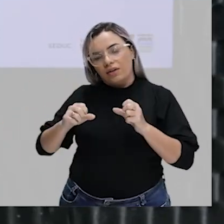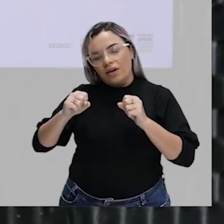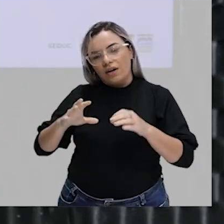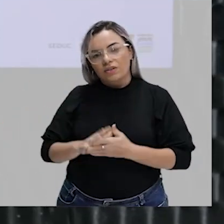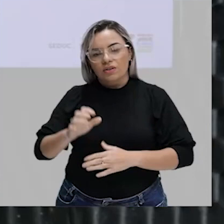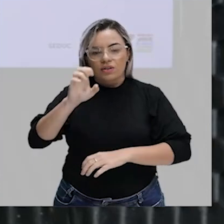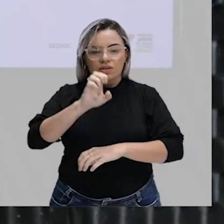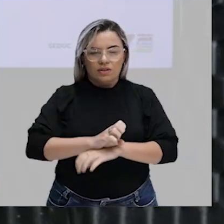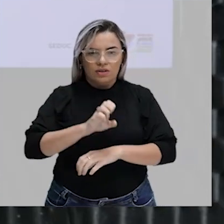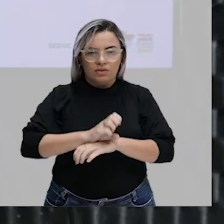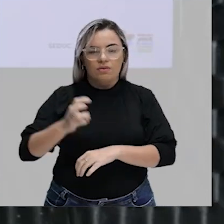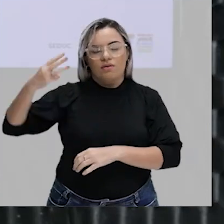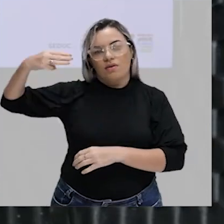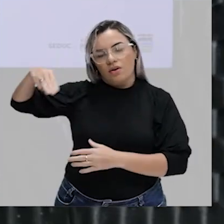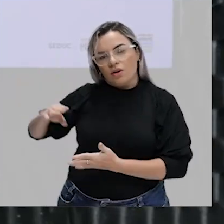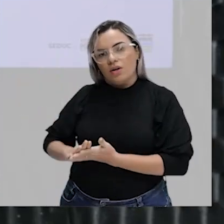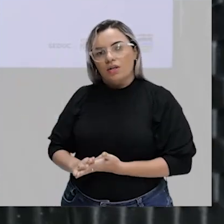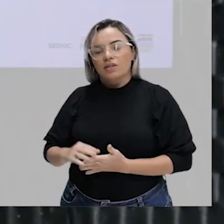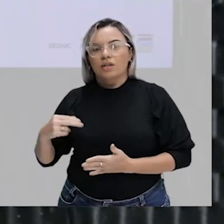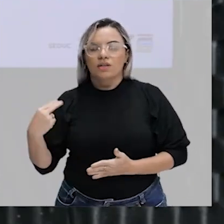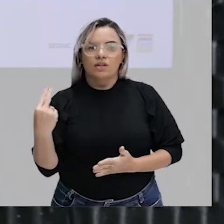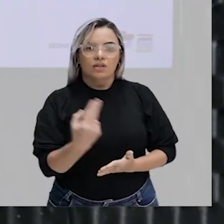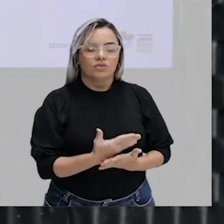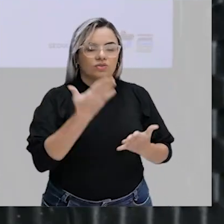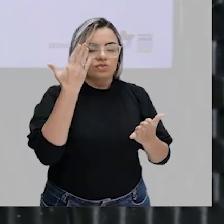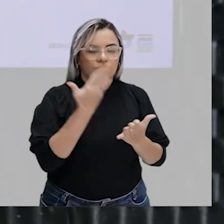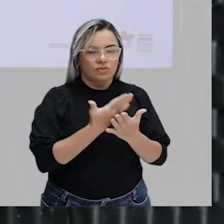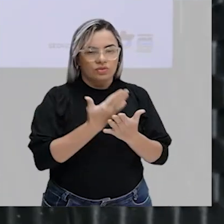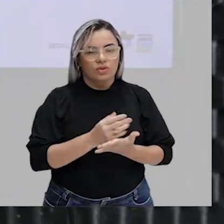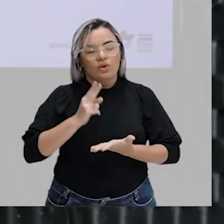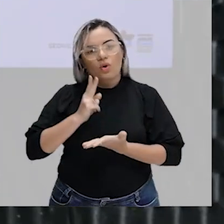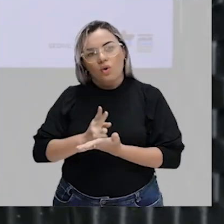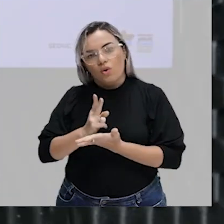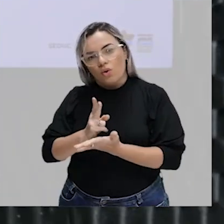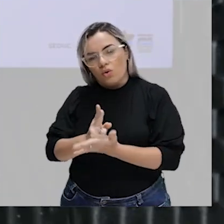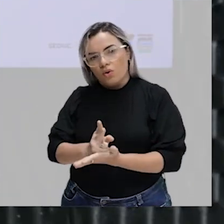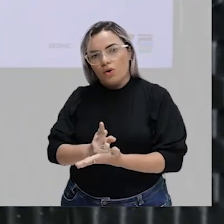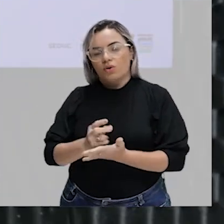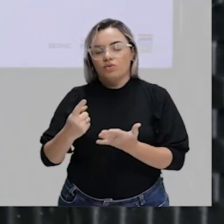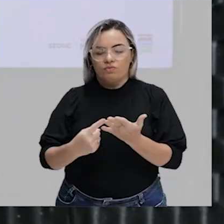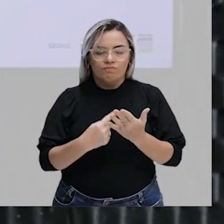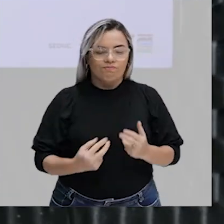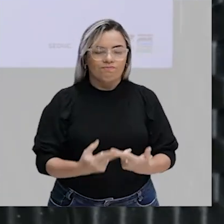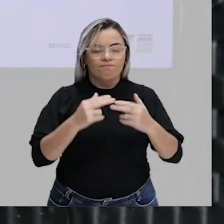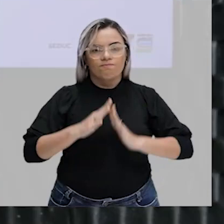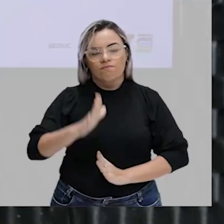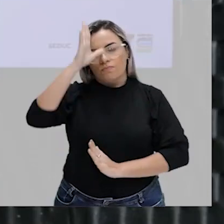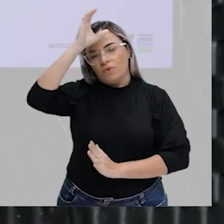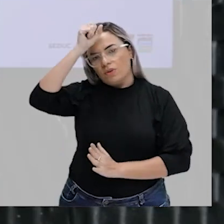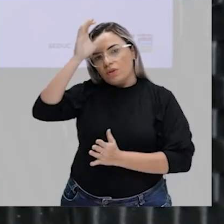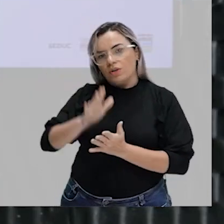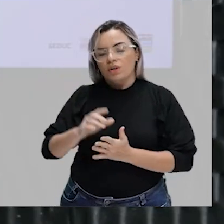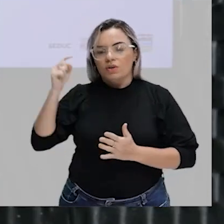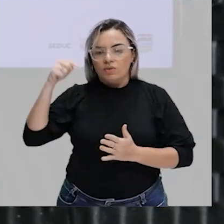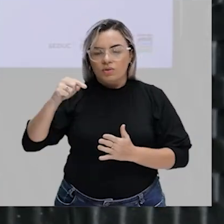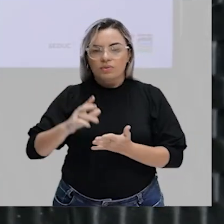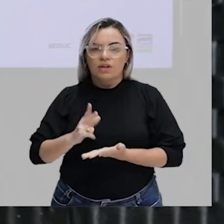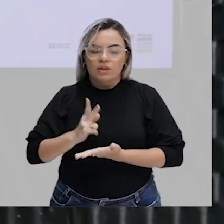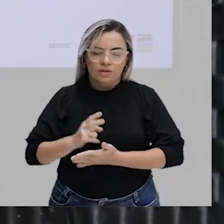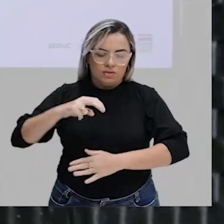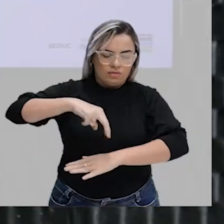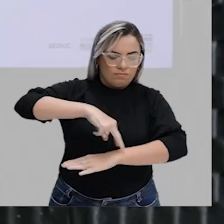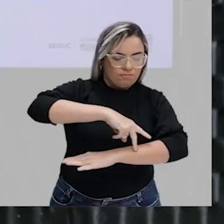Fique em Casa Aprendendo, nós iremos estar dando continuidade aos estudos sobre ginástica. Na aula passada eu já falei para vocês